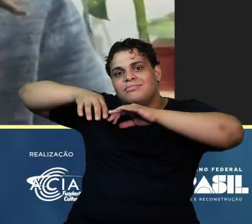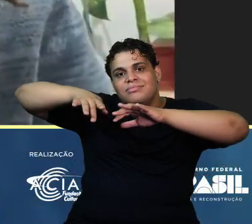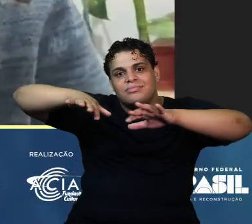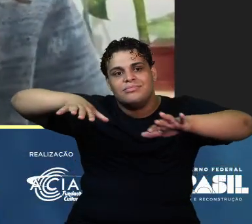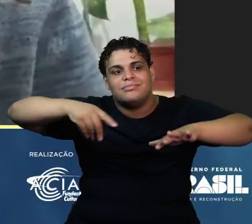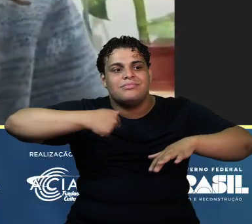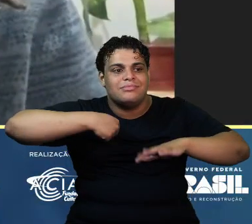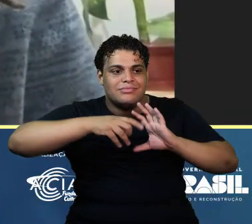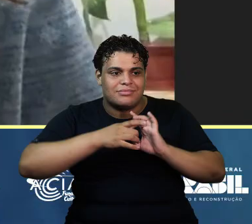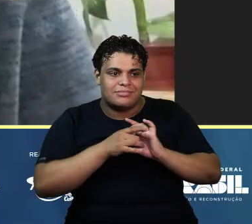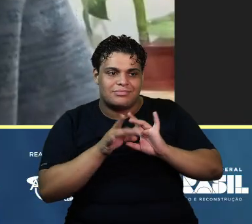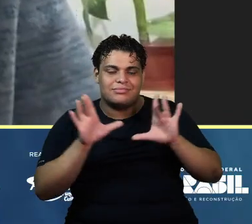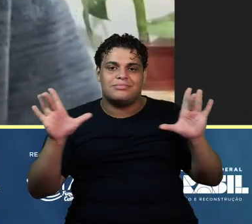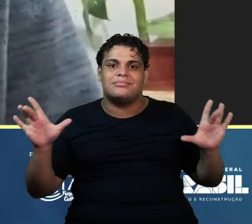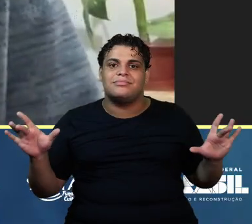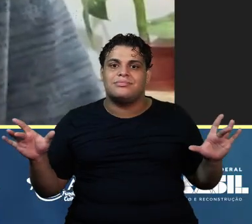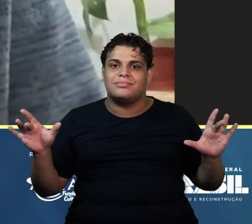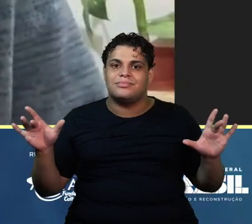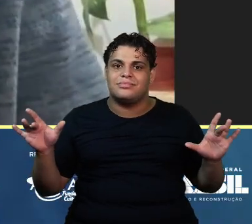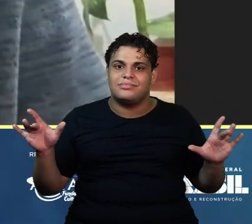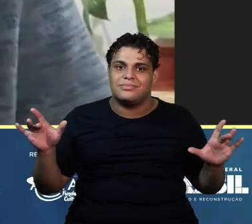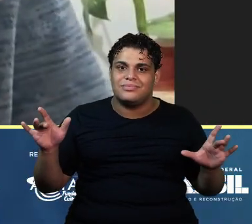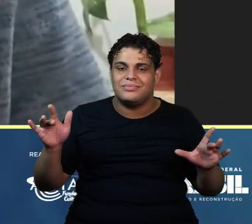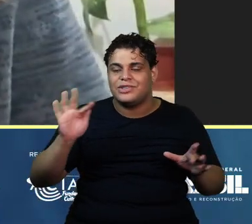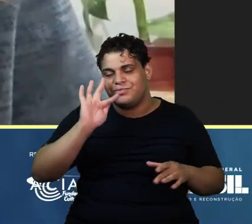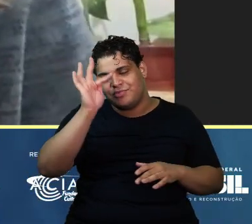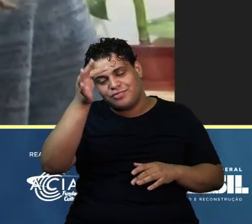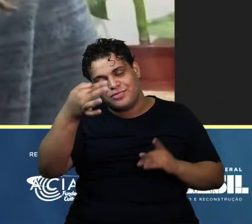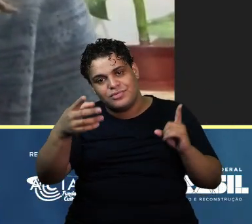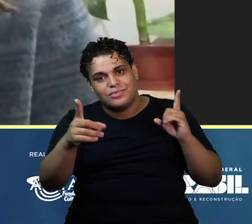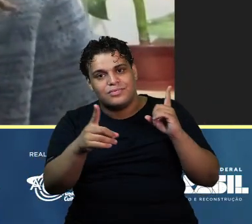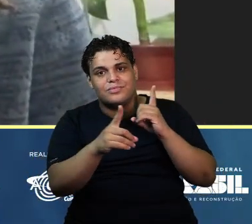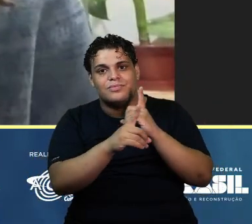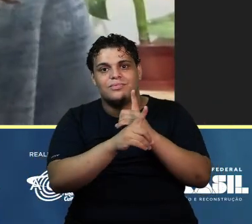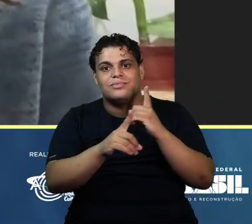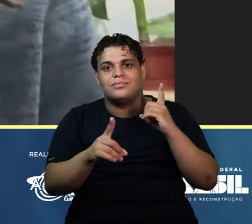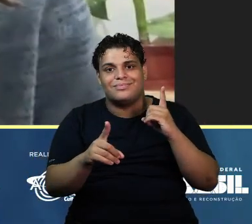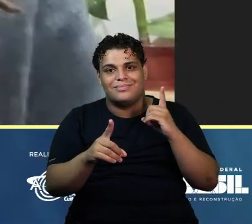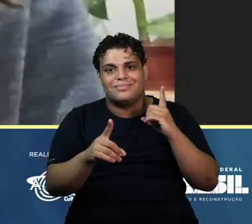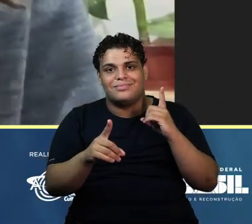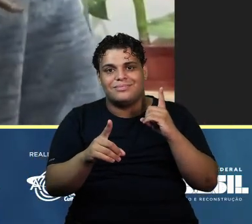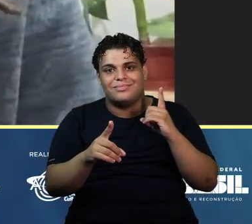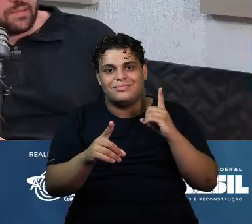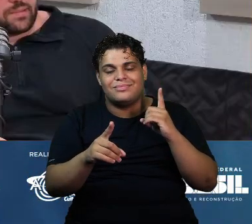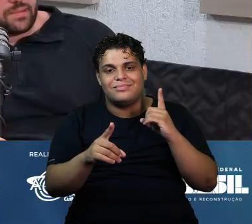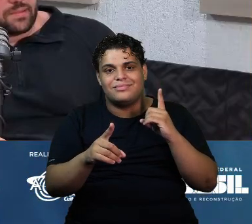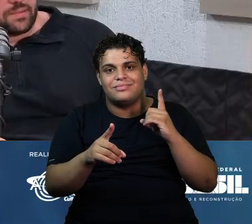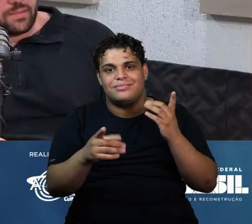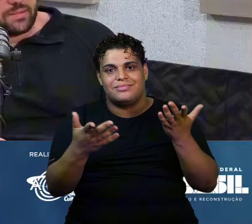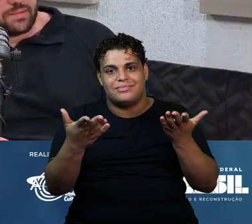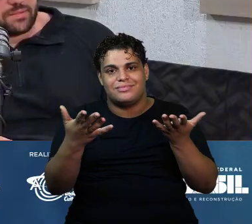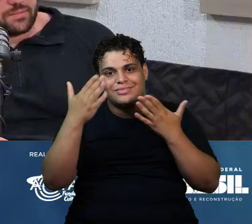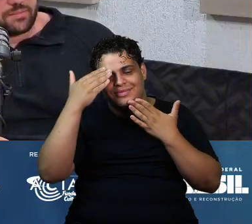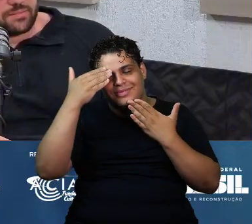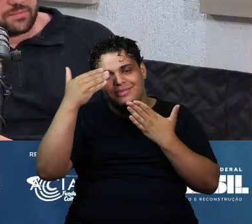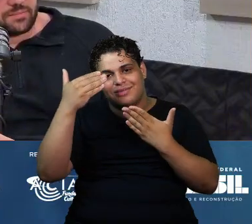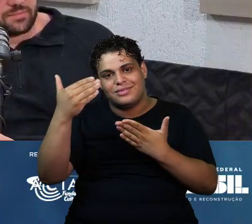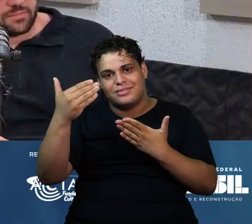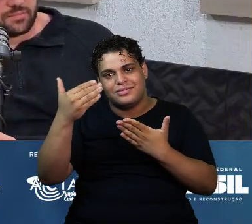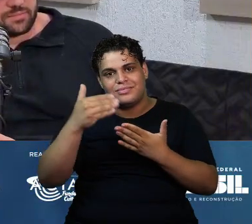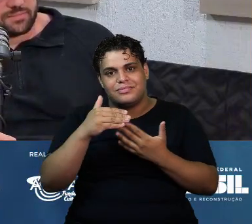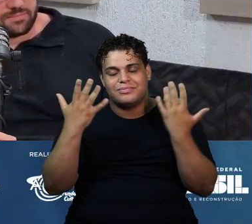coloco à disposição aí também para futuros encontros e agradecer aí a oportunidade. Parabéns pelo